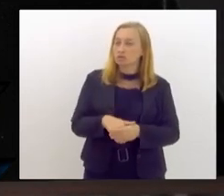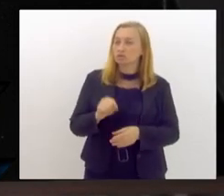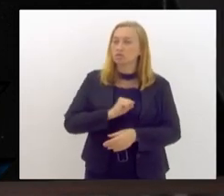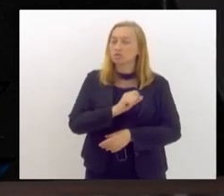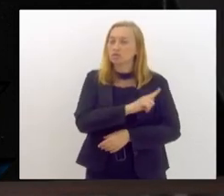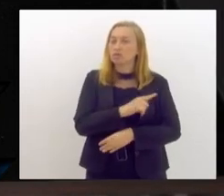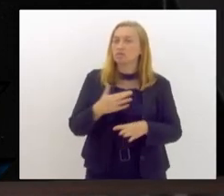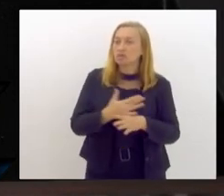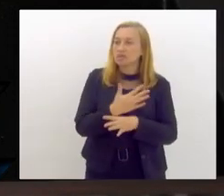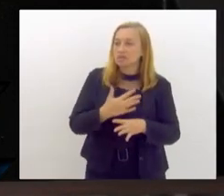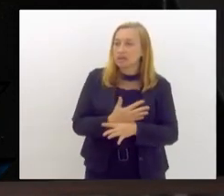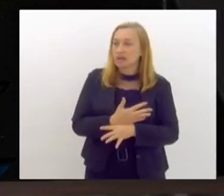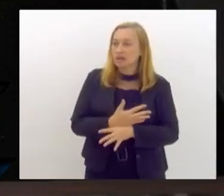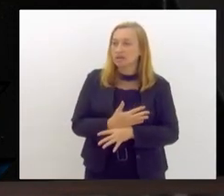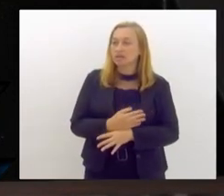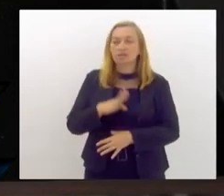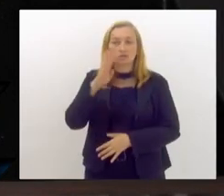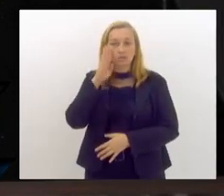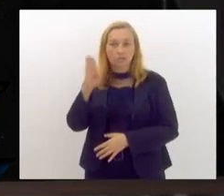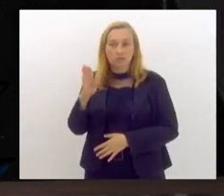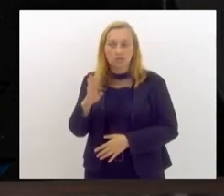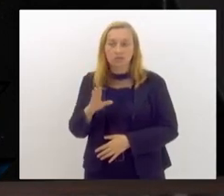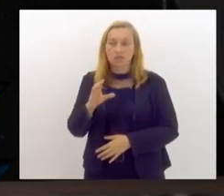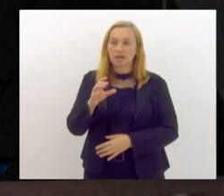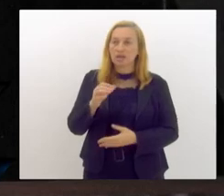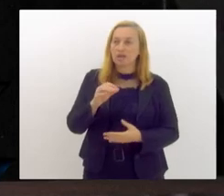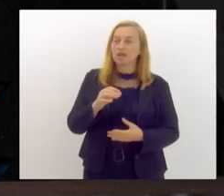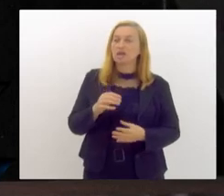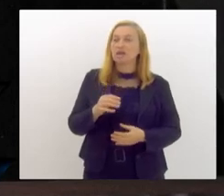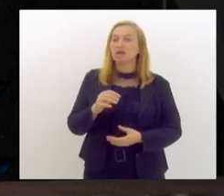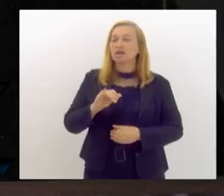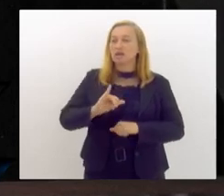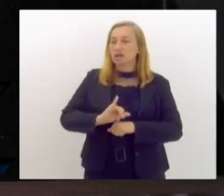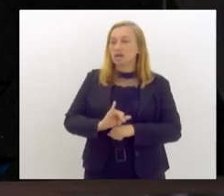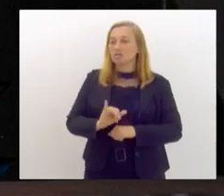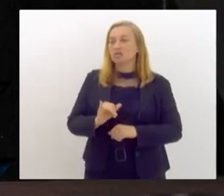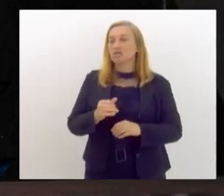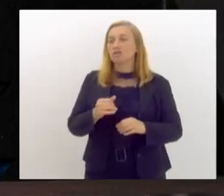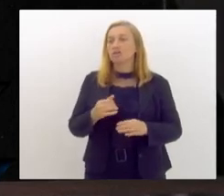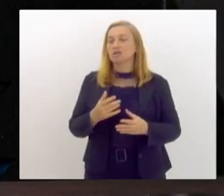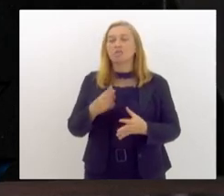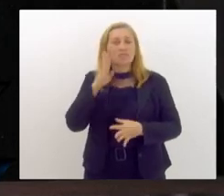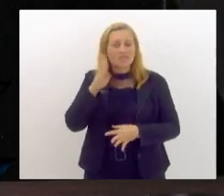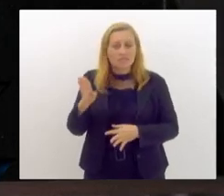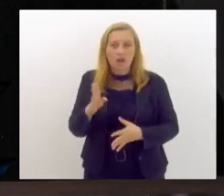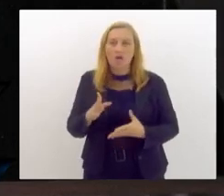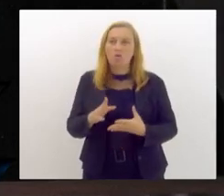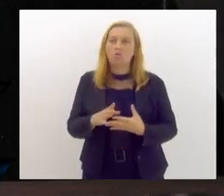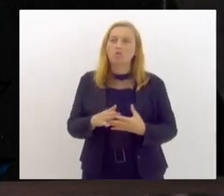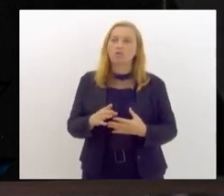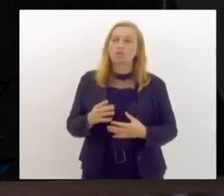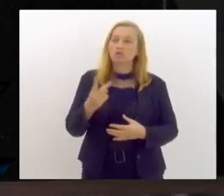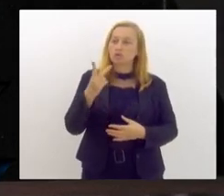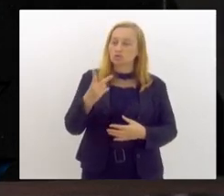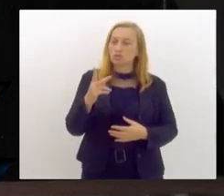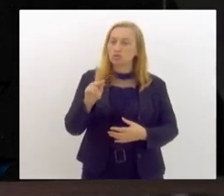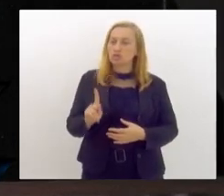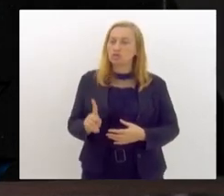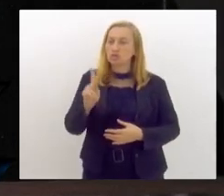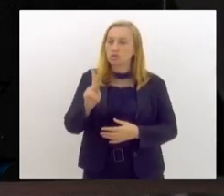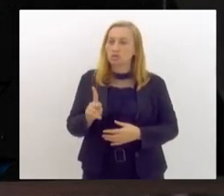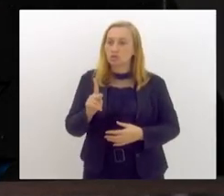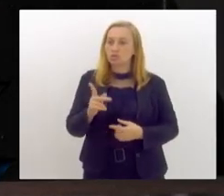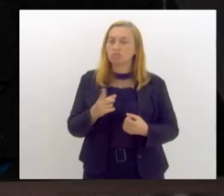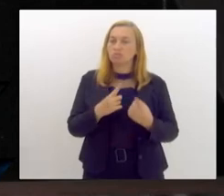cidade de prioridade, como capital das ciclovias, é fundamental, né? A cidade só tem 2 quilômetros de ciclovias,